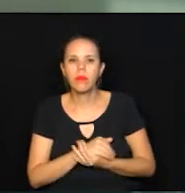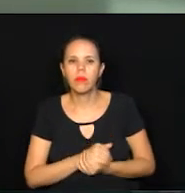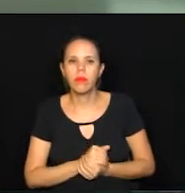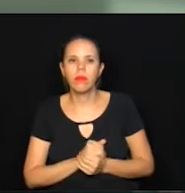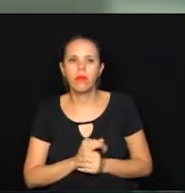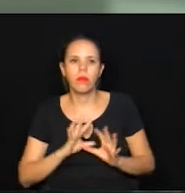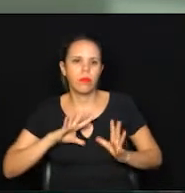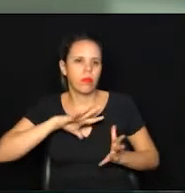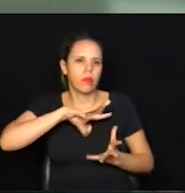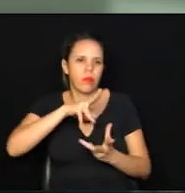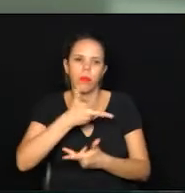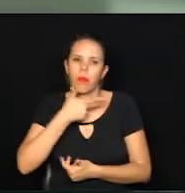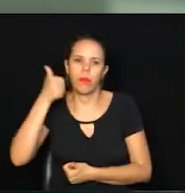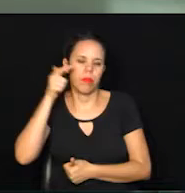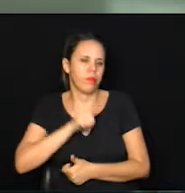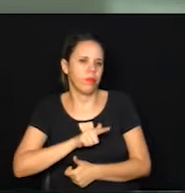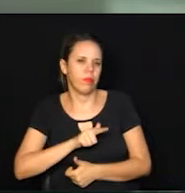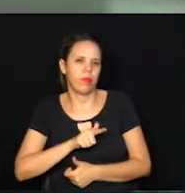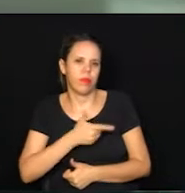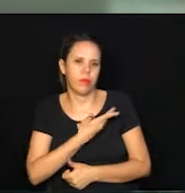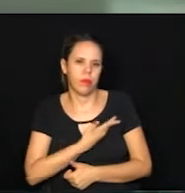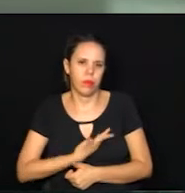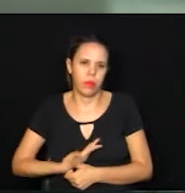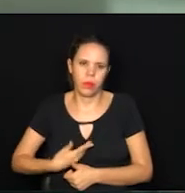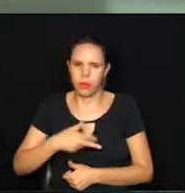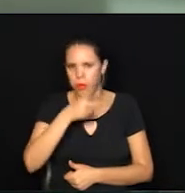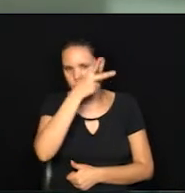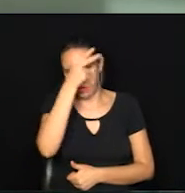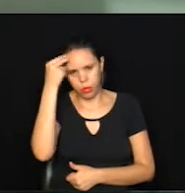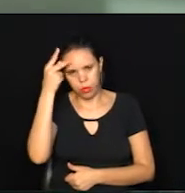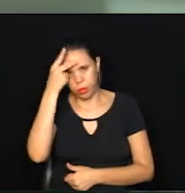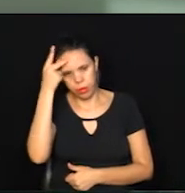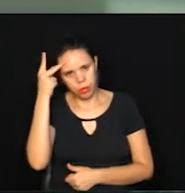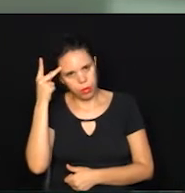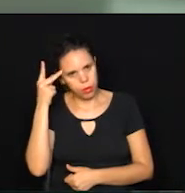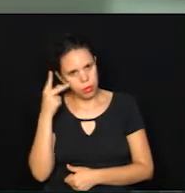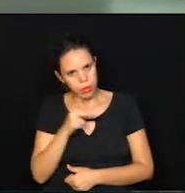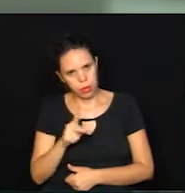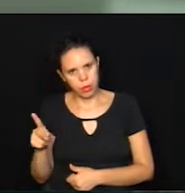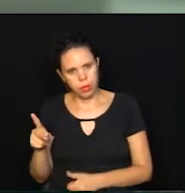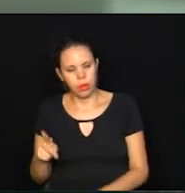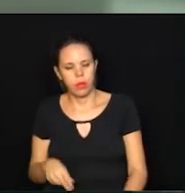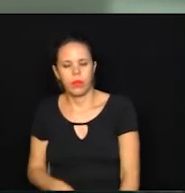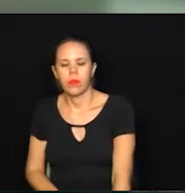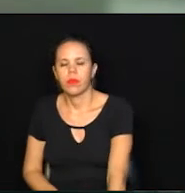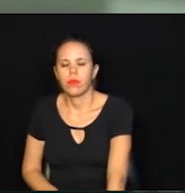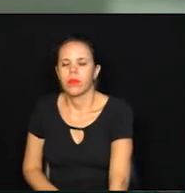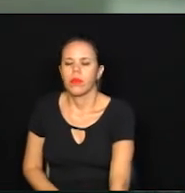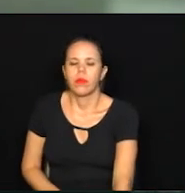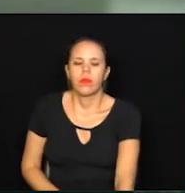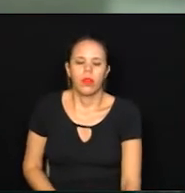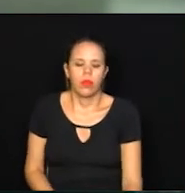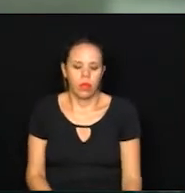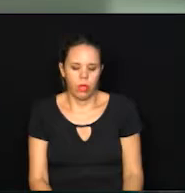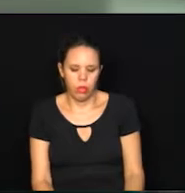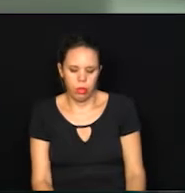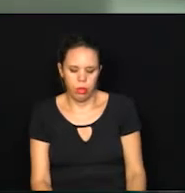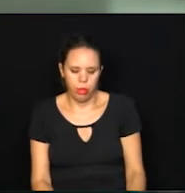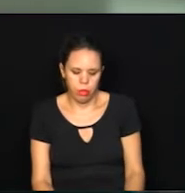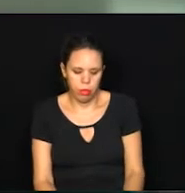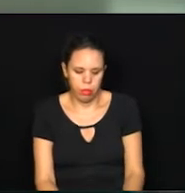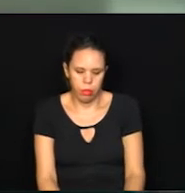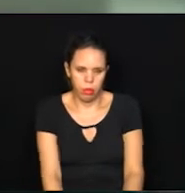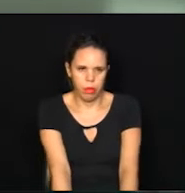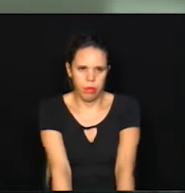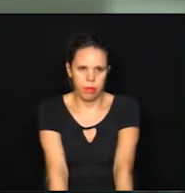todo mundo vai sair ganhando. Governadores, prefeitos, inclusive o presidente. A questão